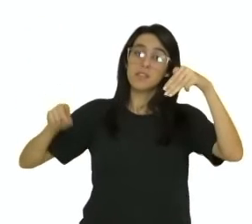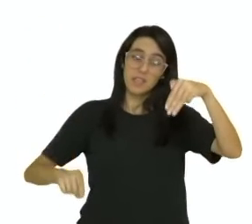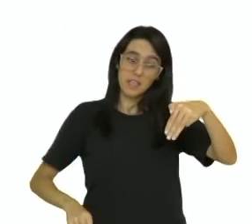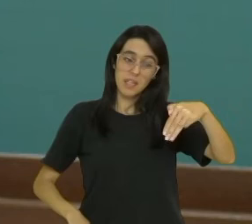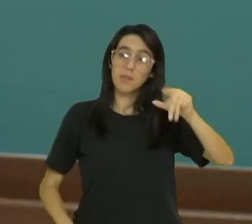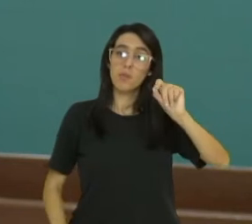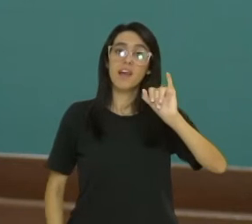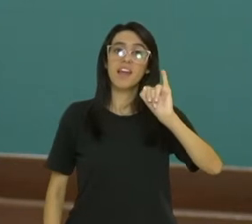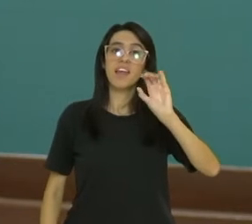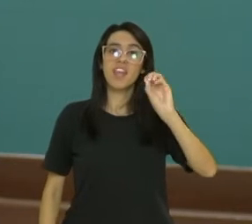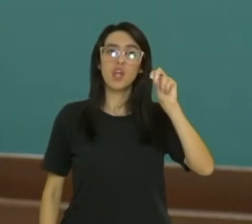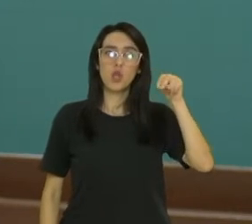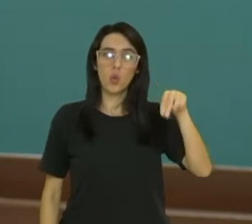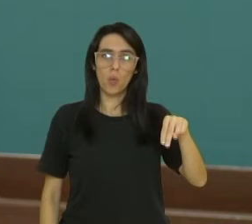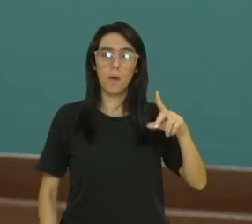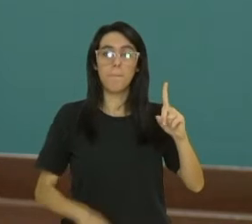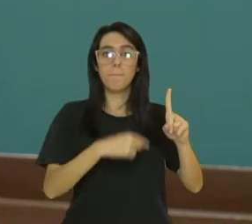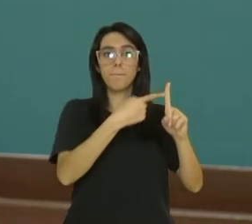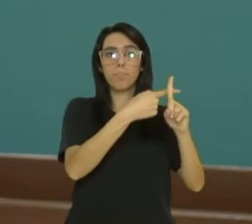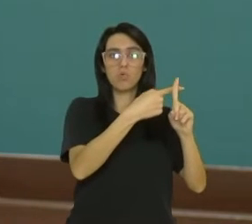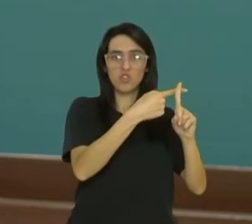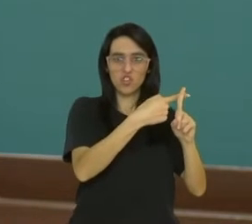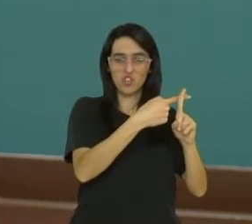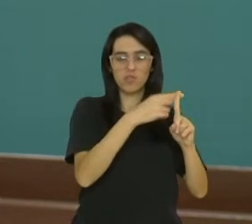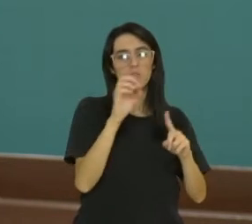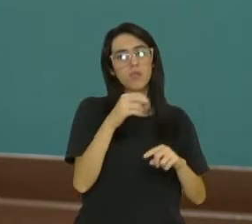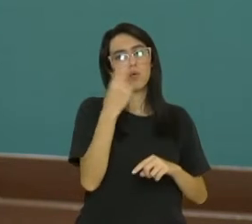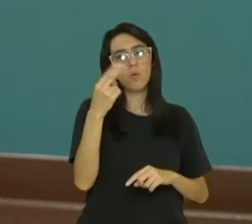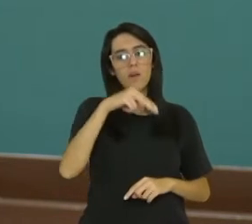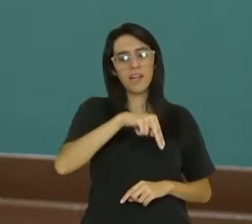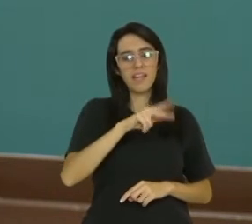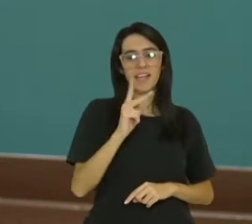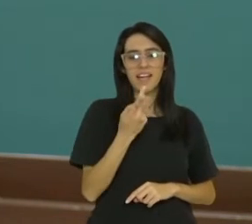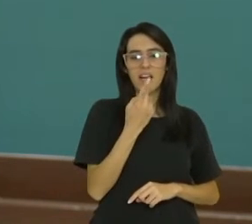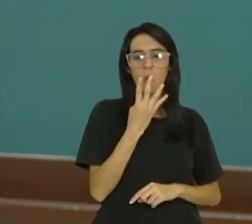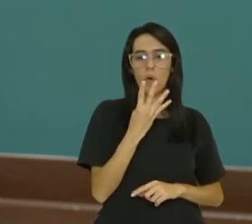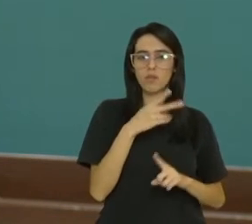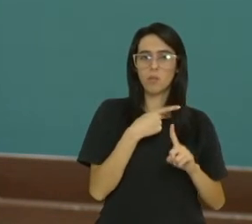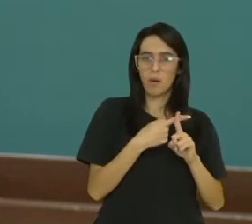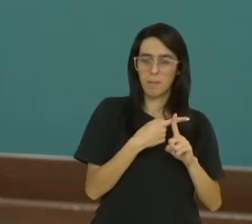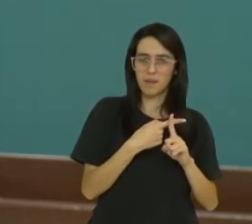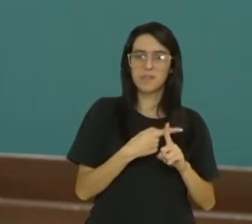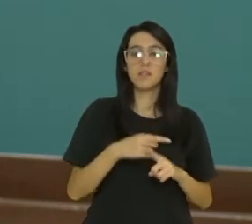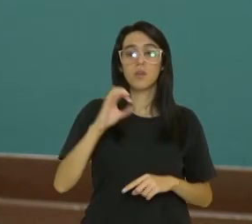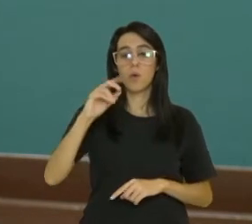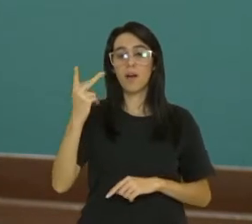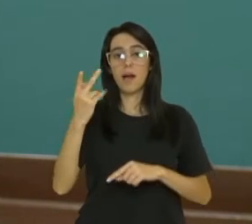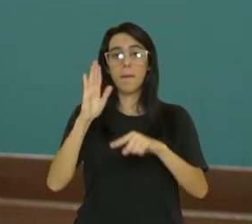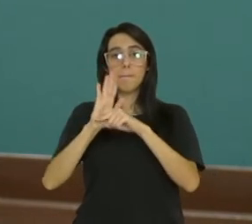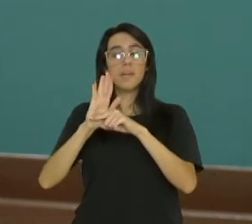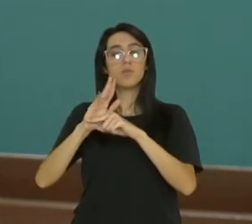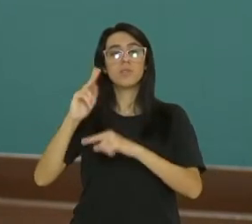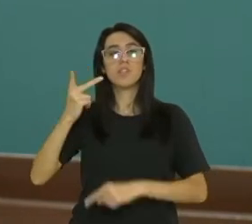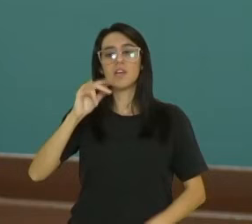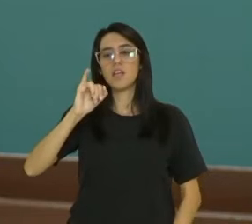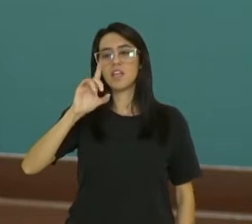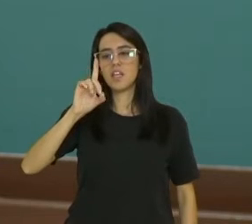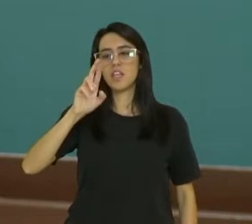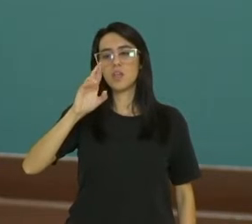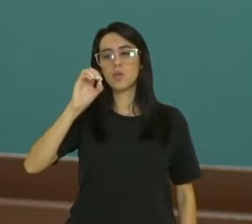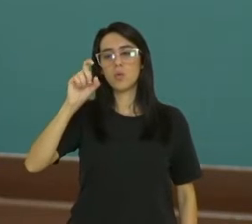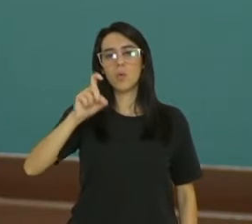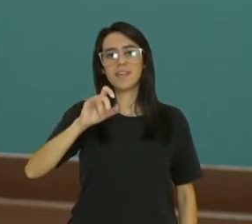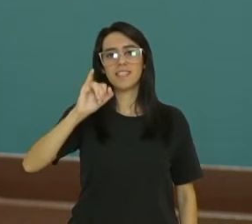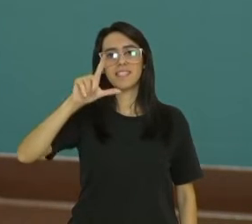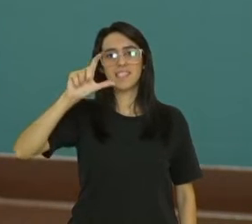íon metálico, a parte positiva, ou o NH4+, e o OH- a hidroxila aqui, então, que é a parte negativa.